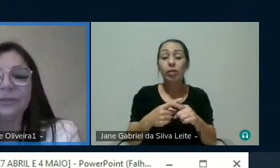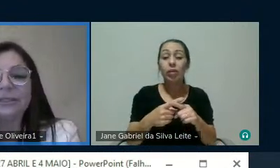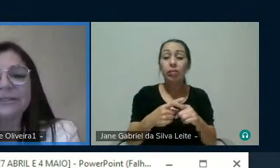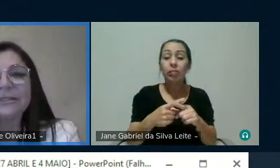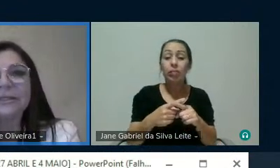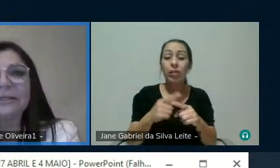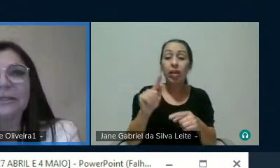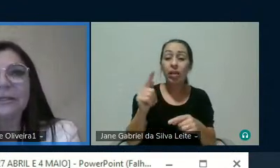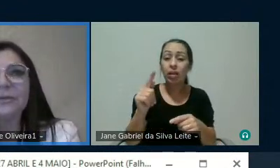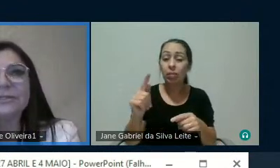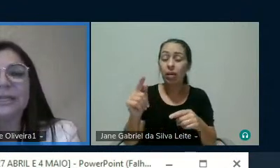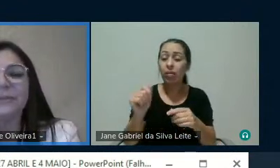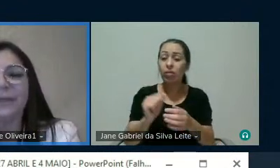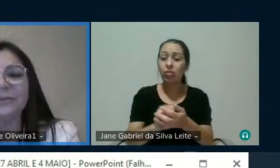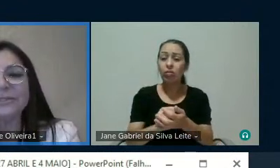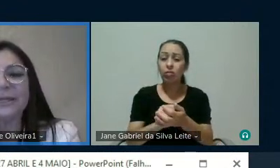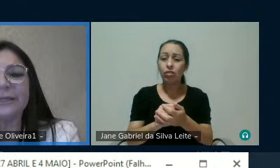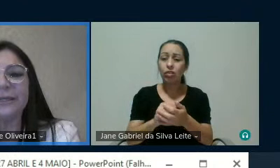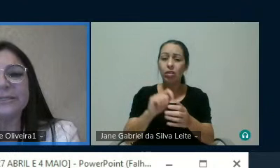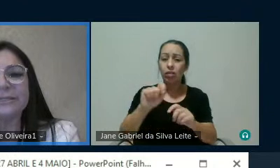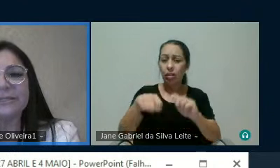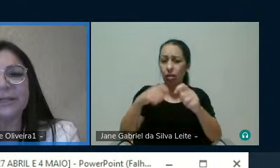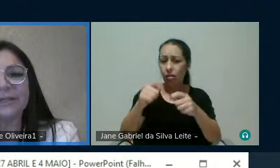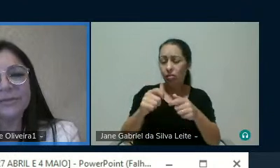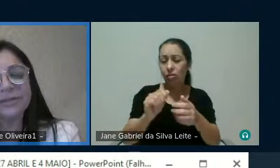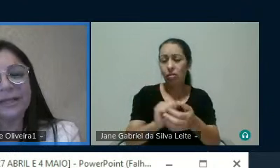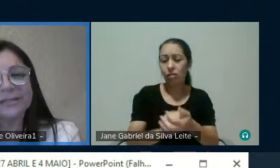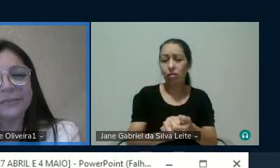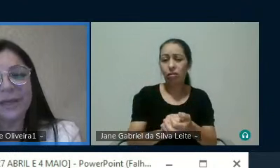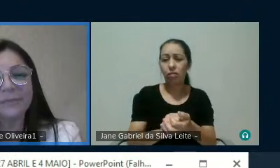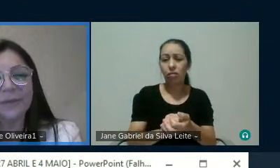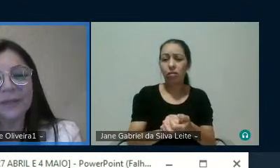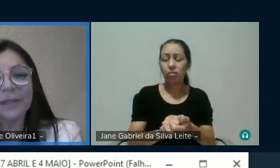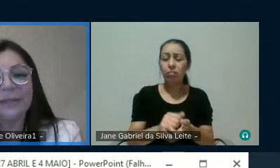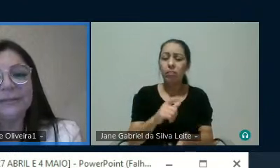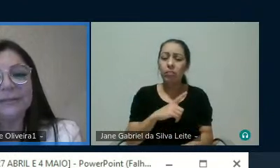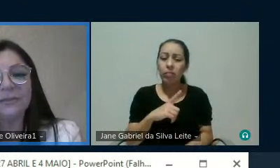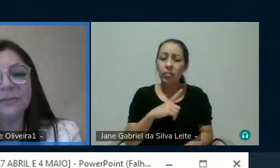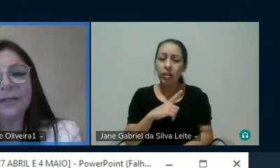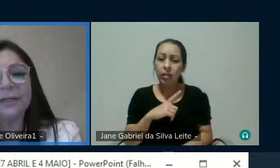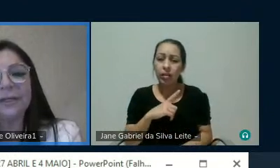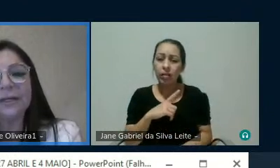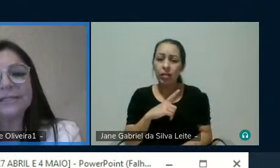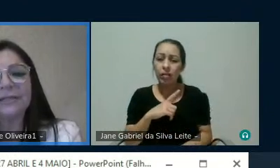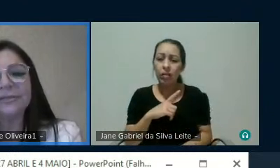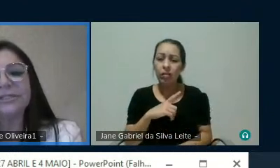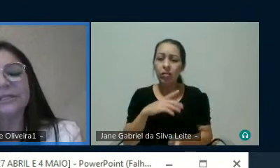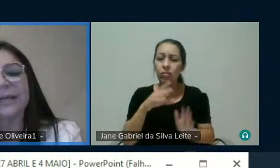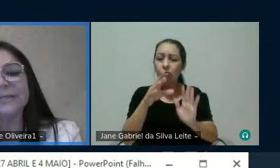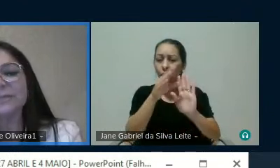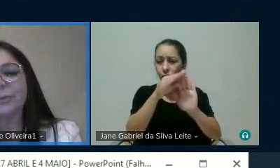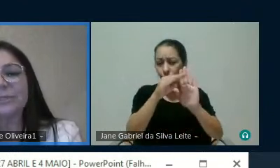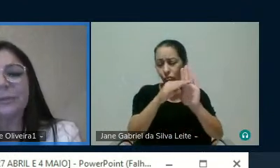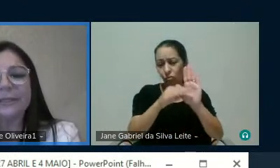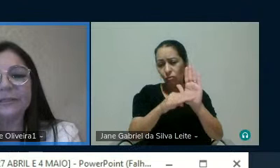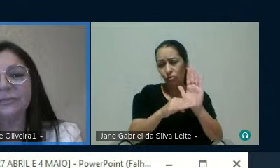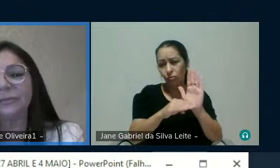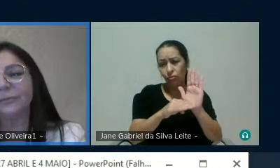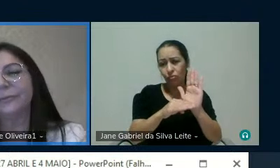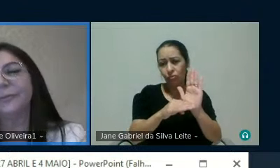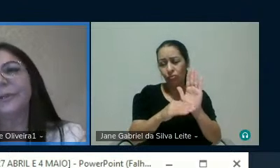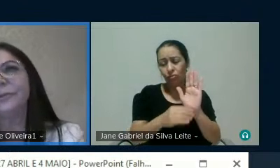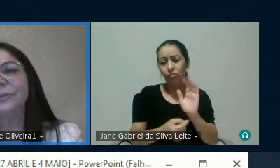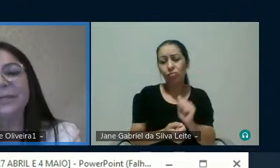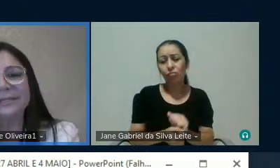tem todos os elementos, né, que existem nas línguas orais também. Então, as línguas de sinais, elas